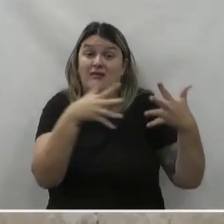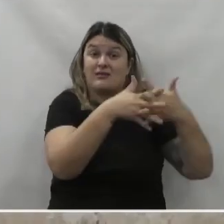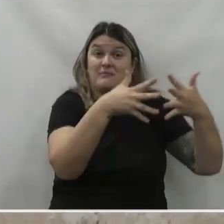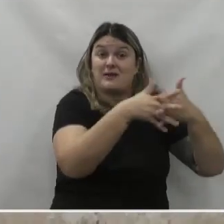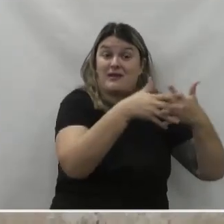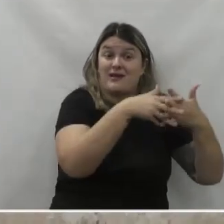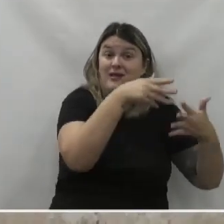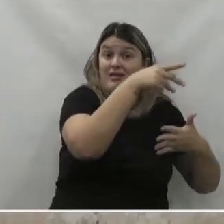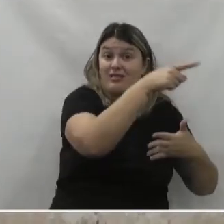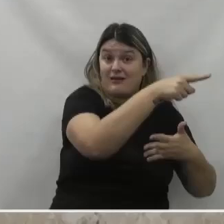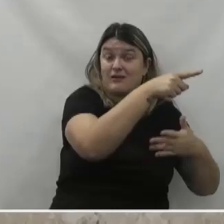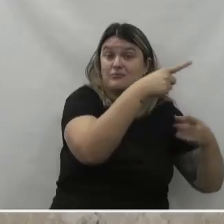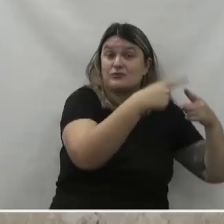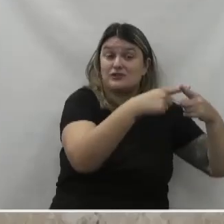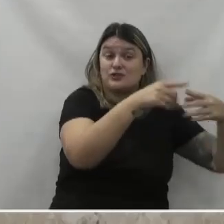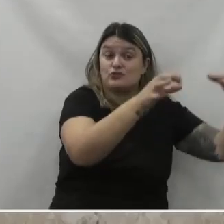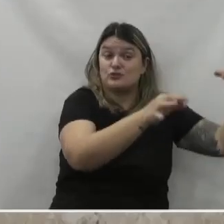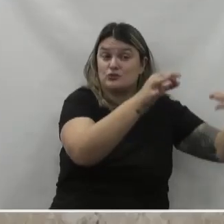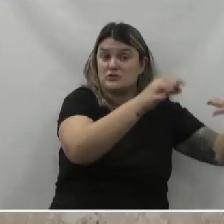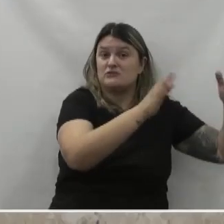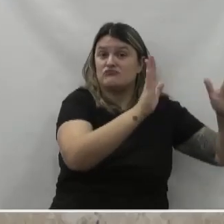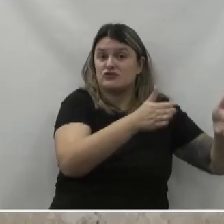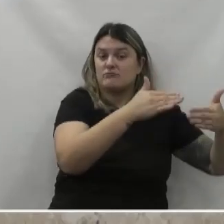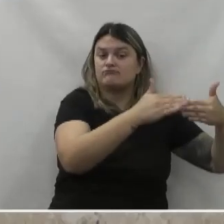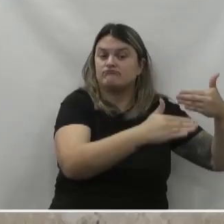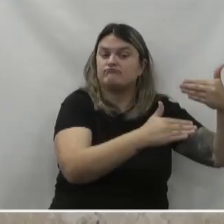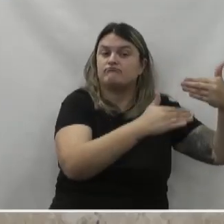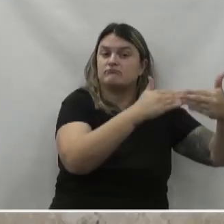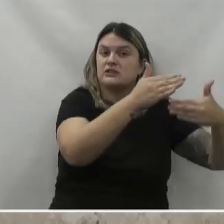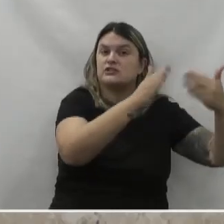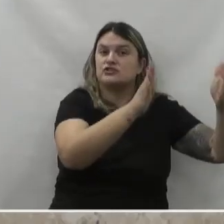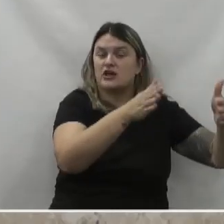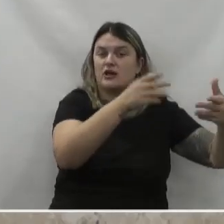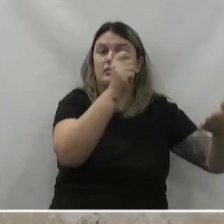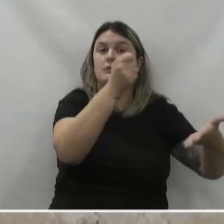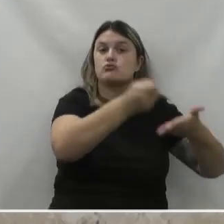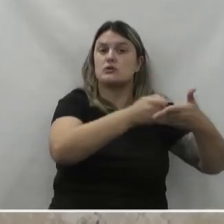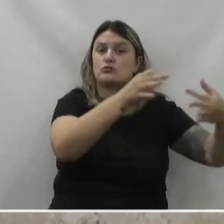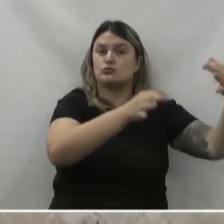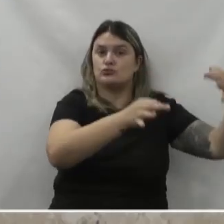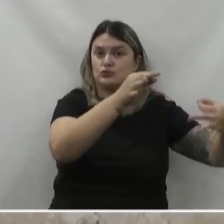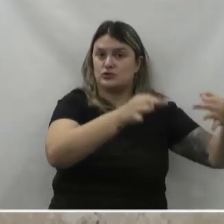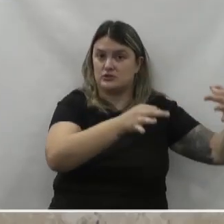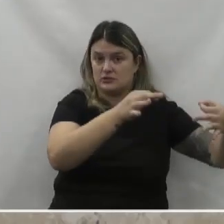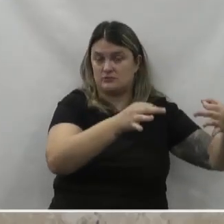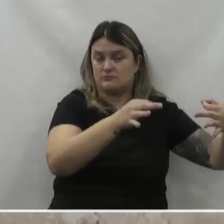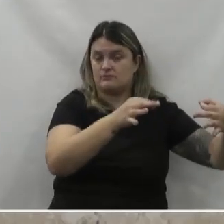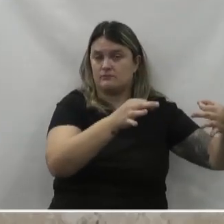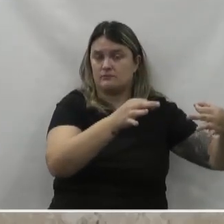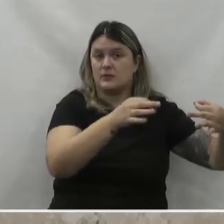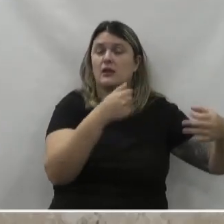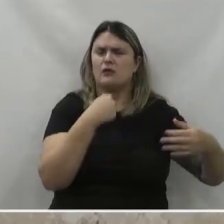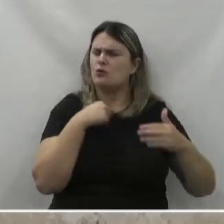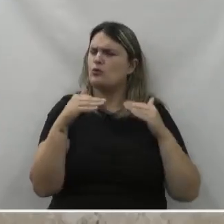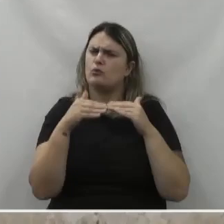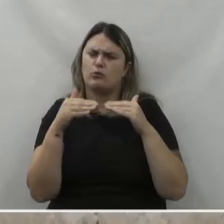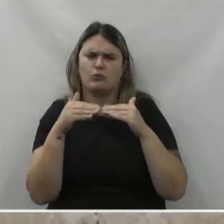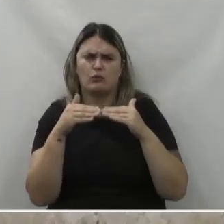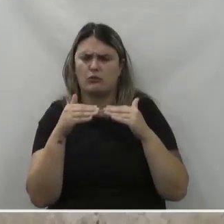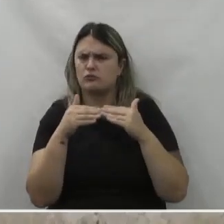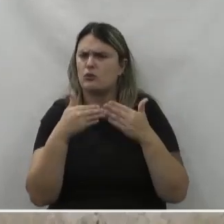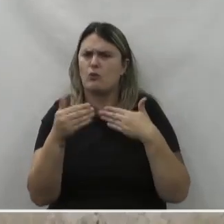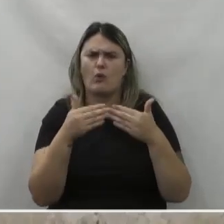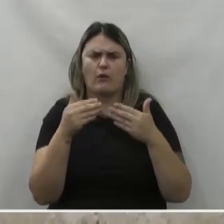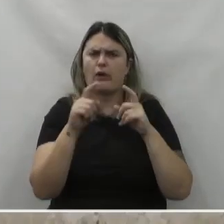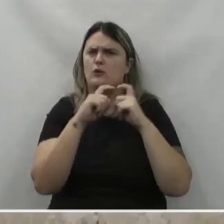num sistema que já está um processo aí, já está no Tribunal de Justiça. Só a única coisa que eu falei. Eu sou a favor de qualquer